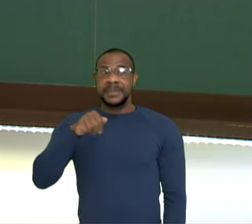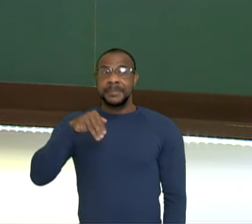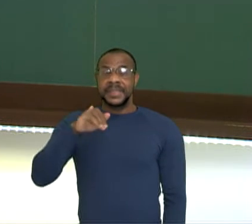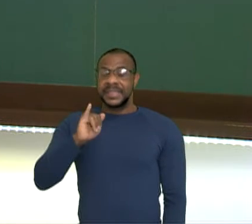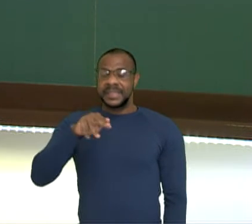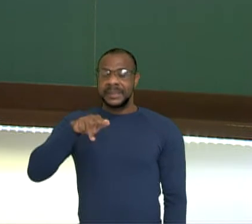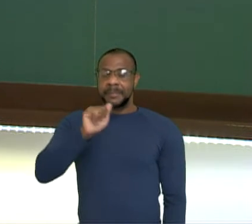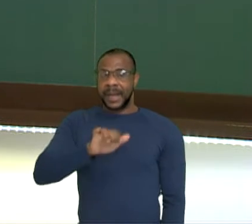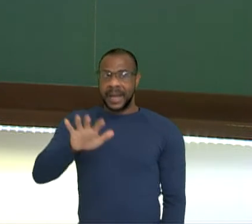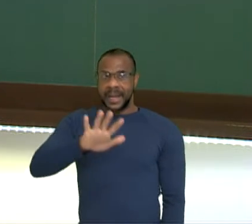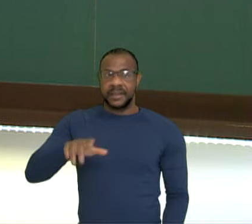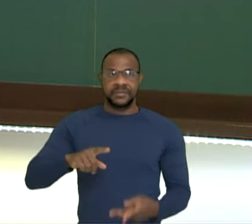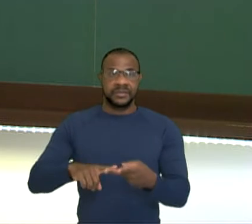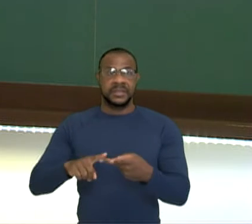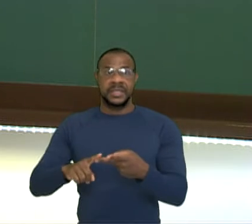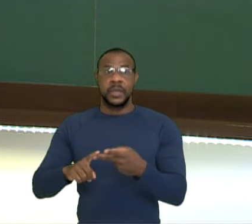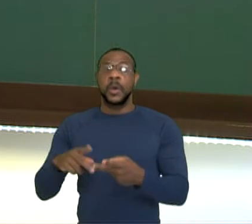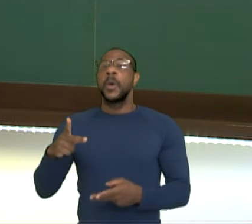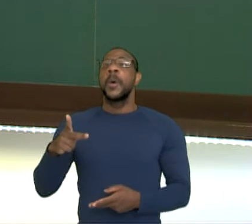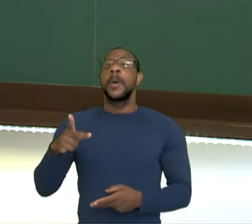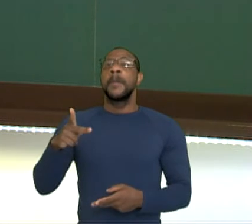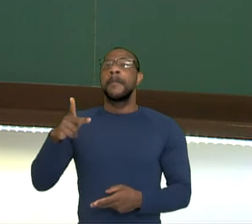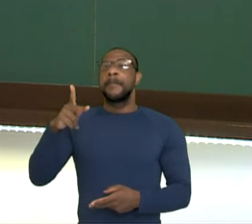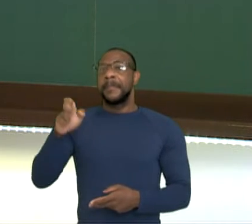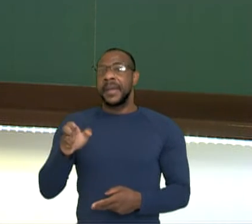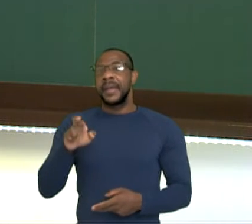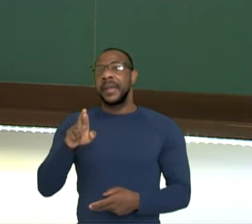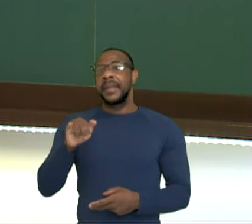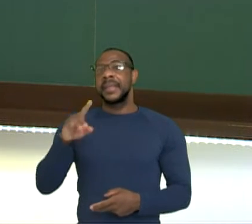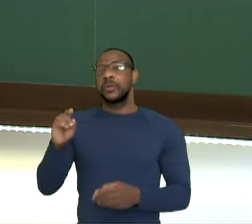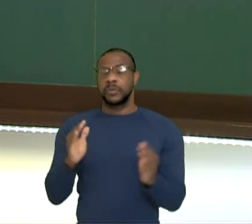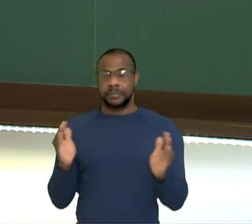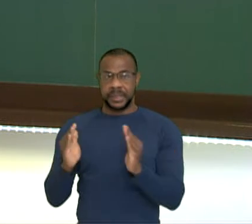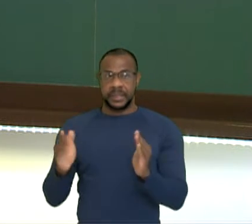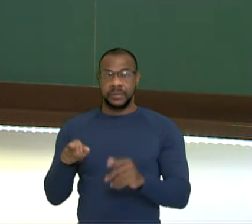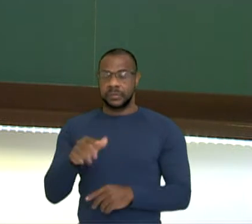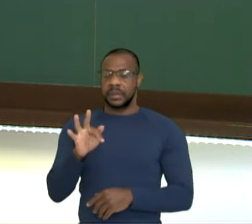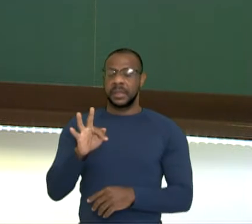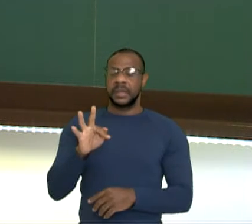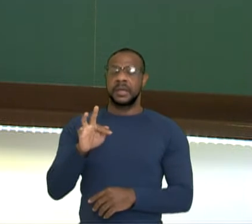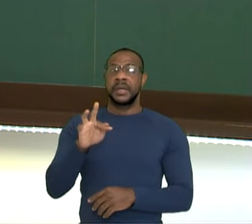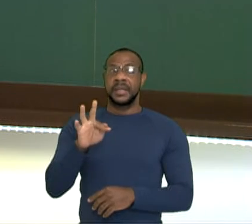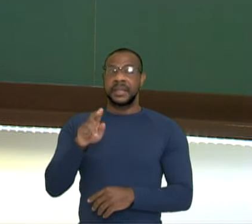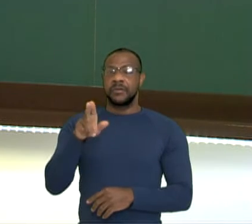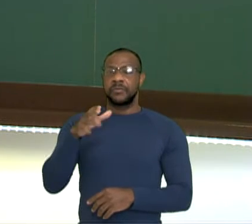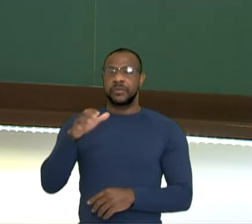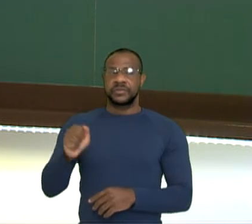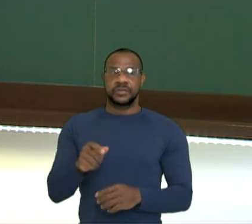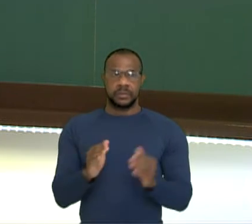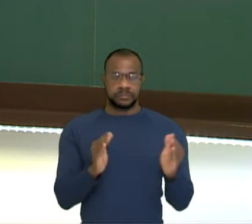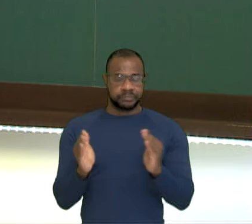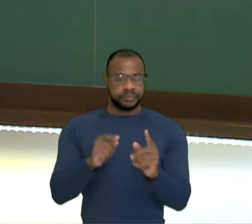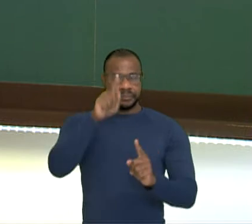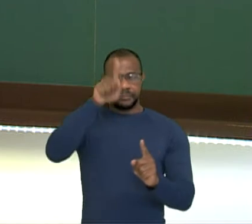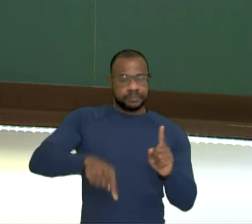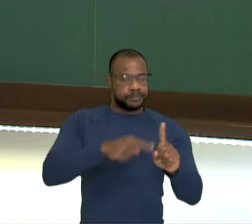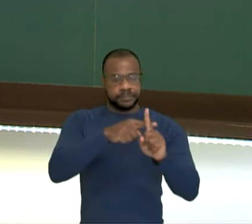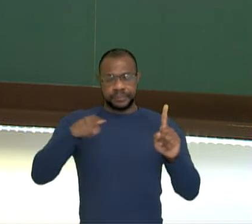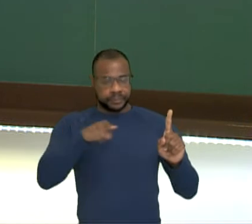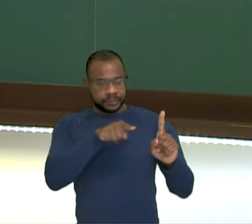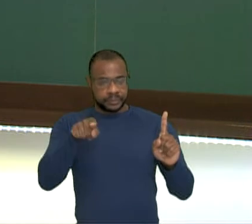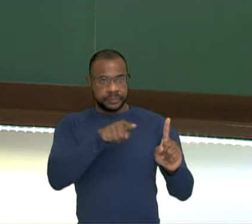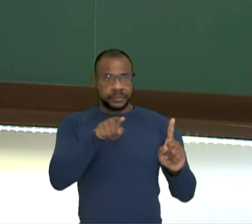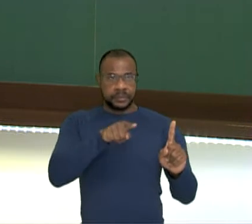que nós já temos o gráfico, gente. Então, essas informações do domínio, da imagem e do